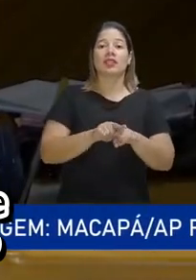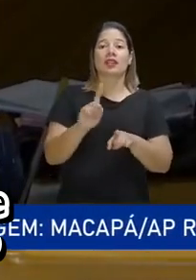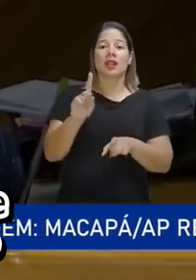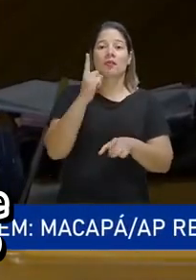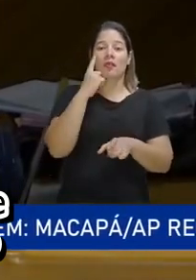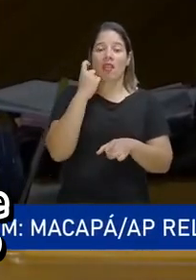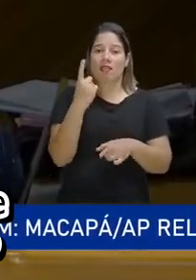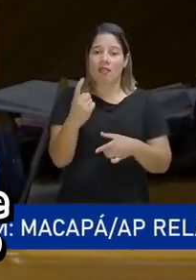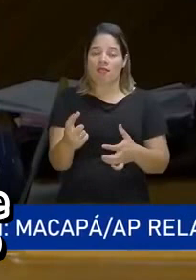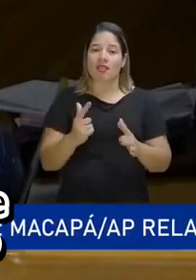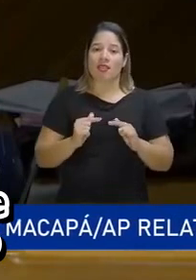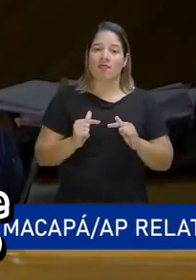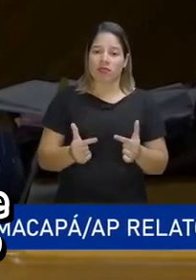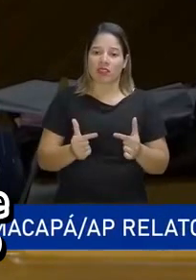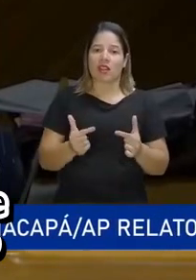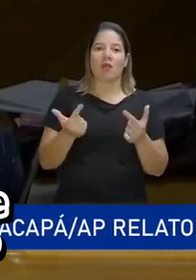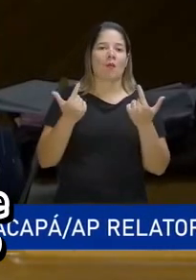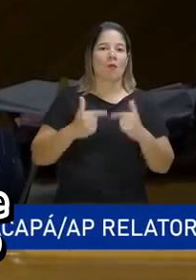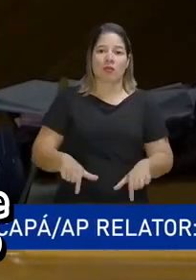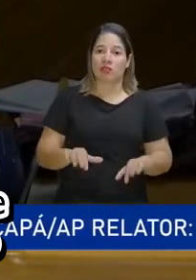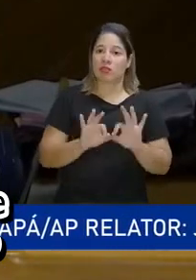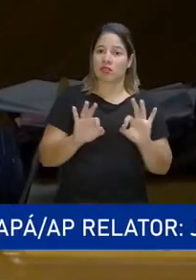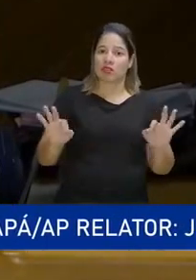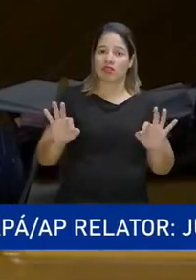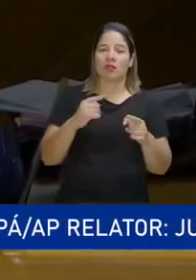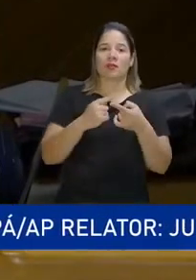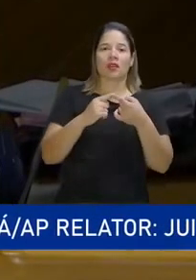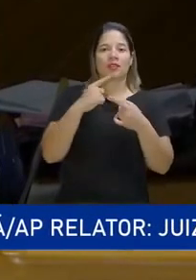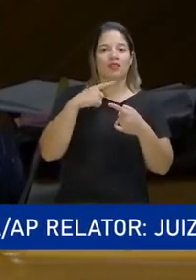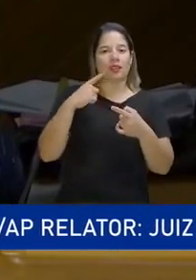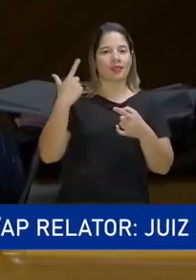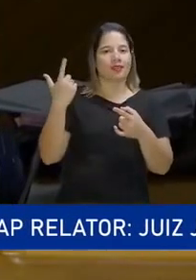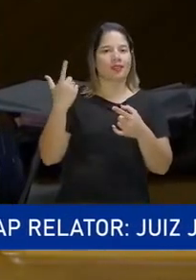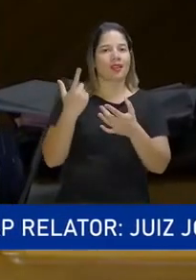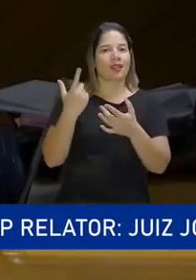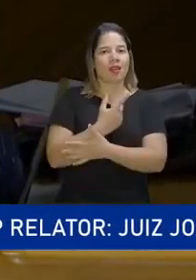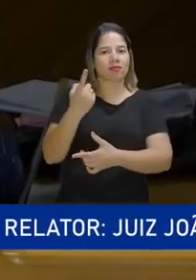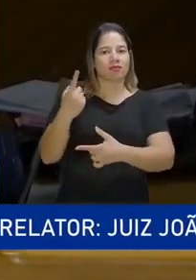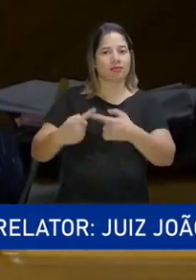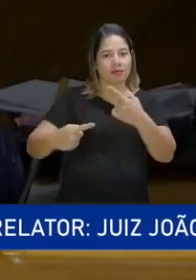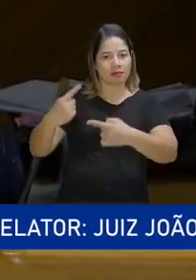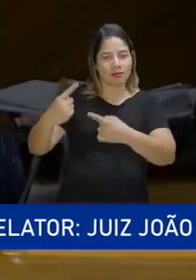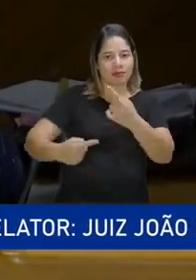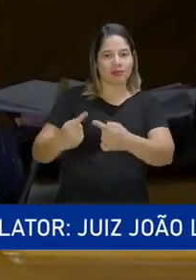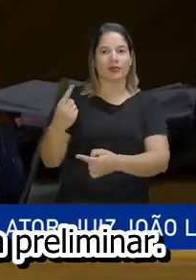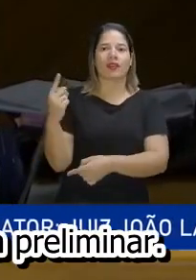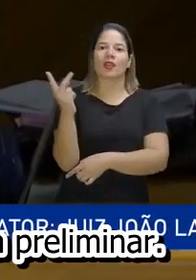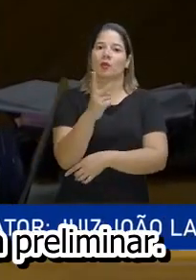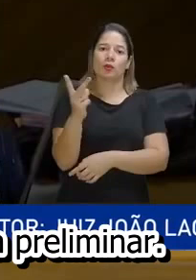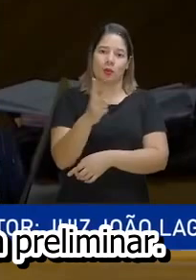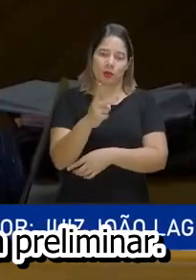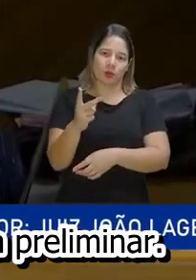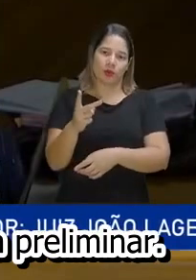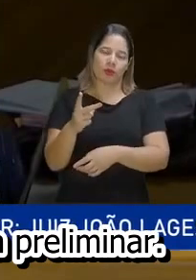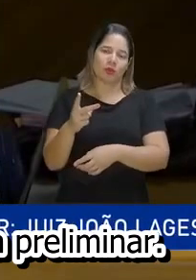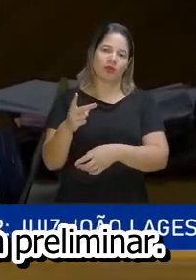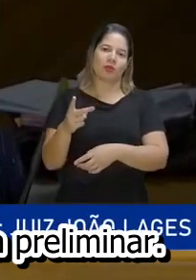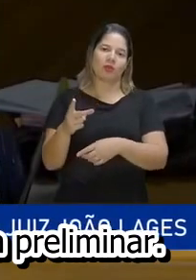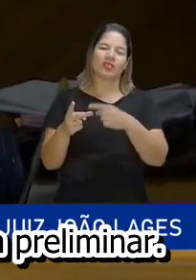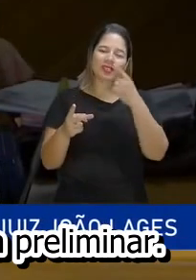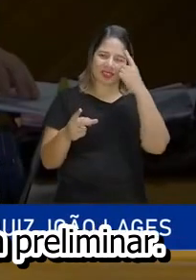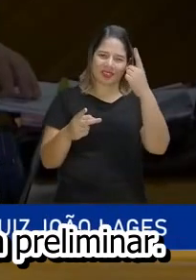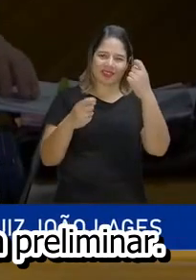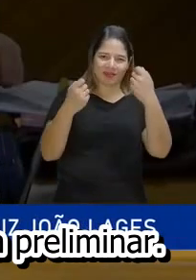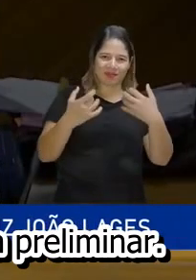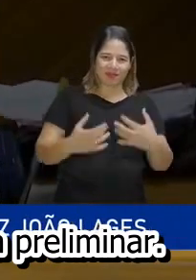a evidente existência de um conflito de interesses existido entre as partes. Então, como eu disse lá em cima,